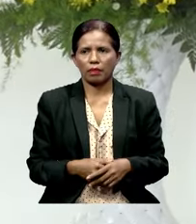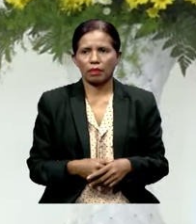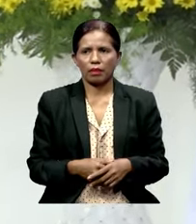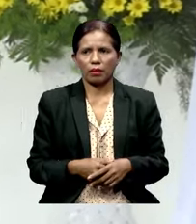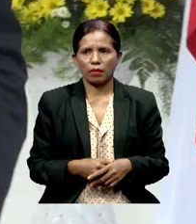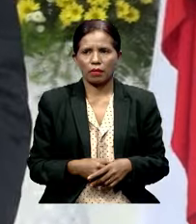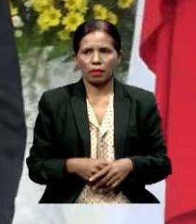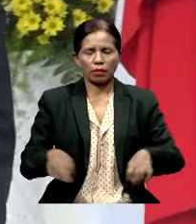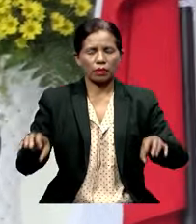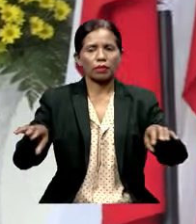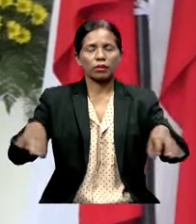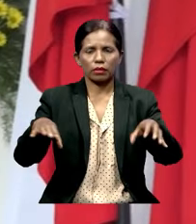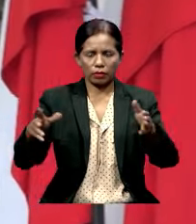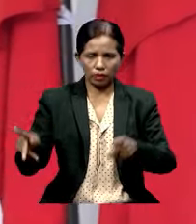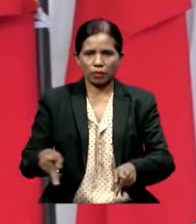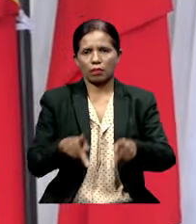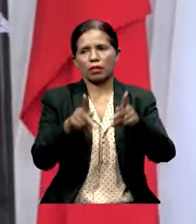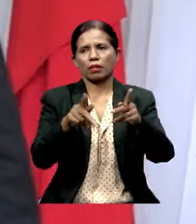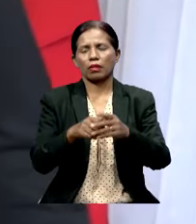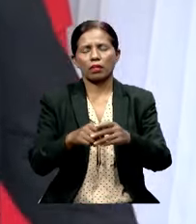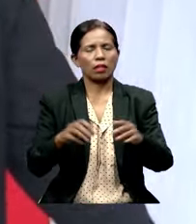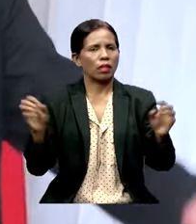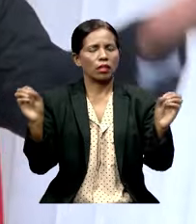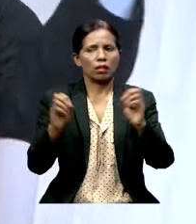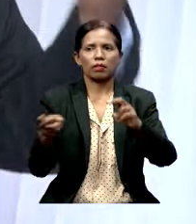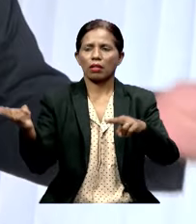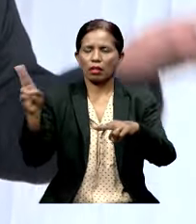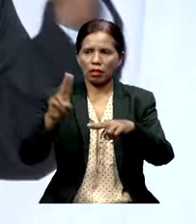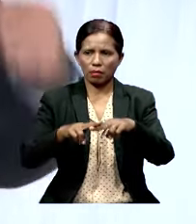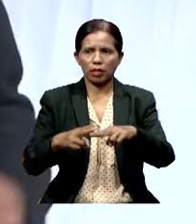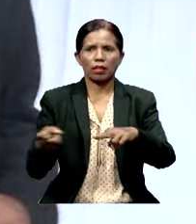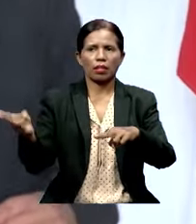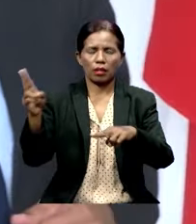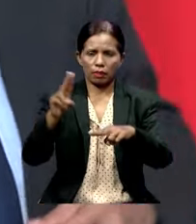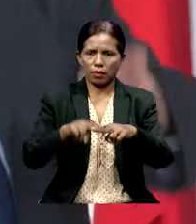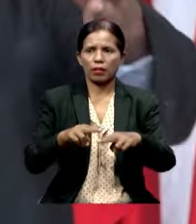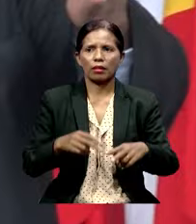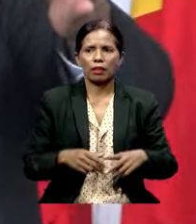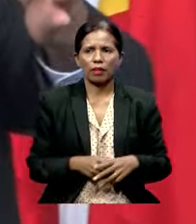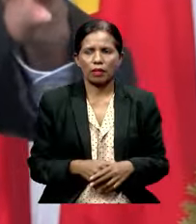os cidadãos públicos. Nós, atualmente, aumenta